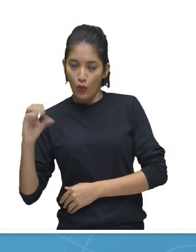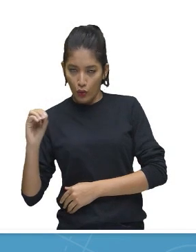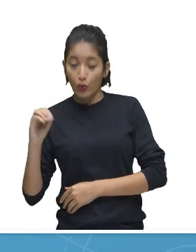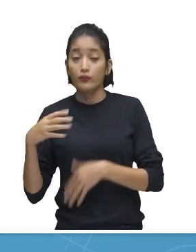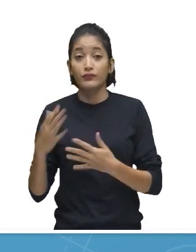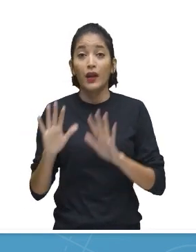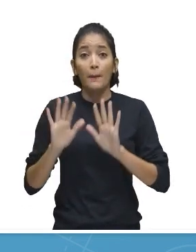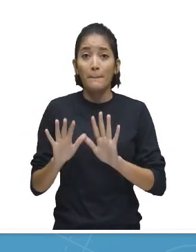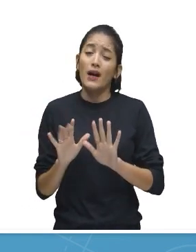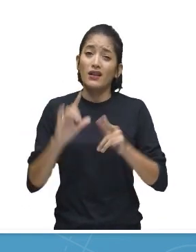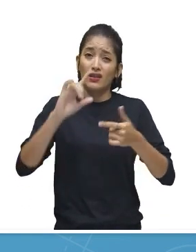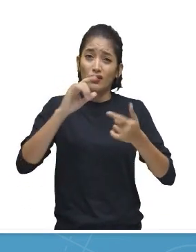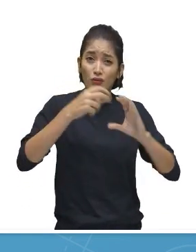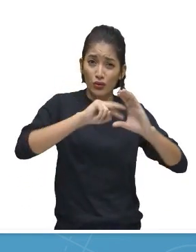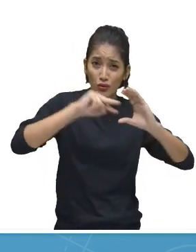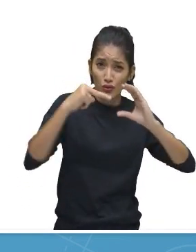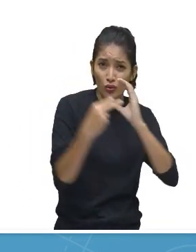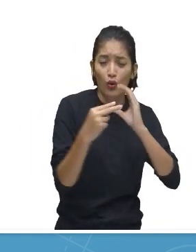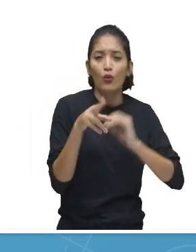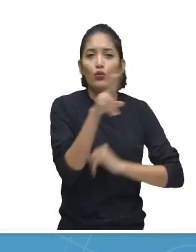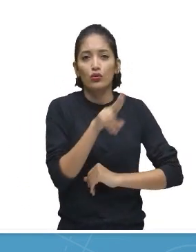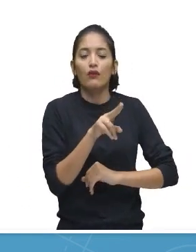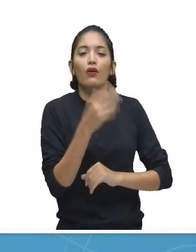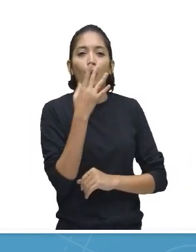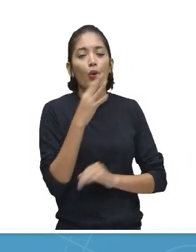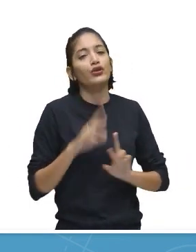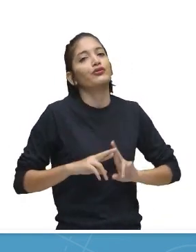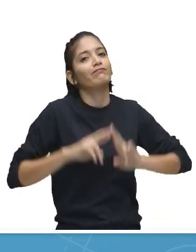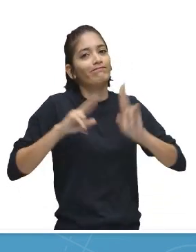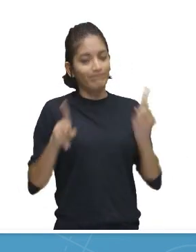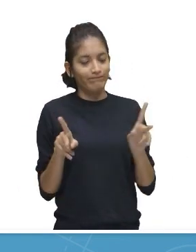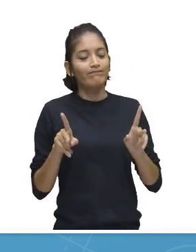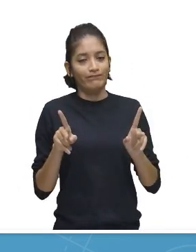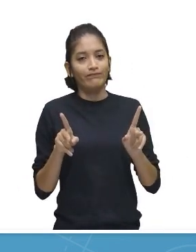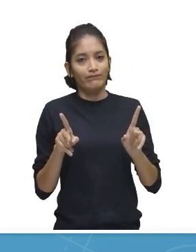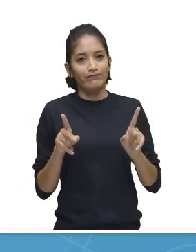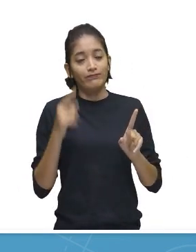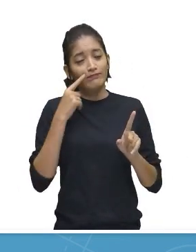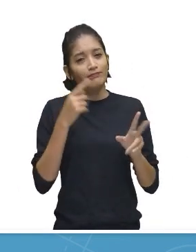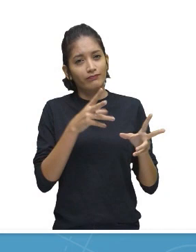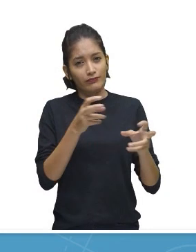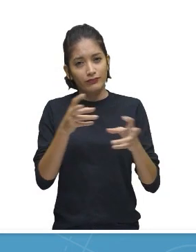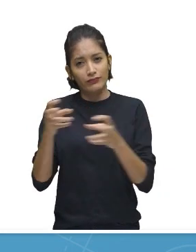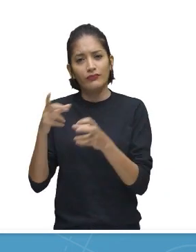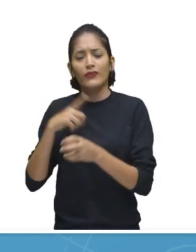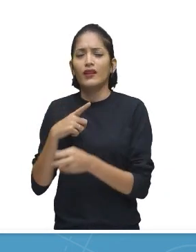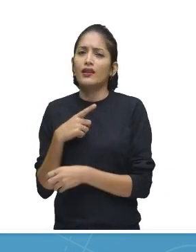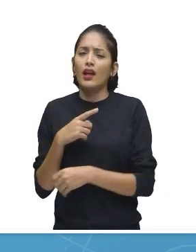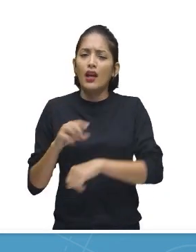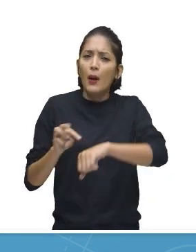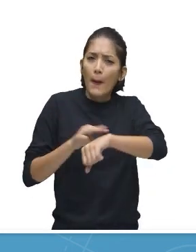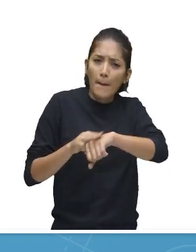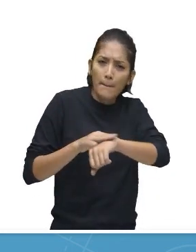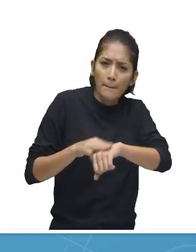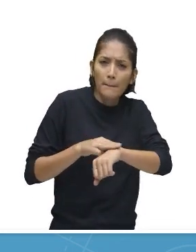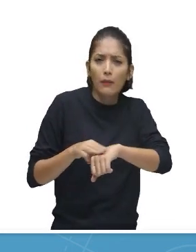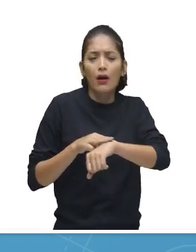nas obras cubistas, ele usava cores diferentes. Aí a gente está vendo o marrom, o